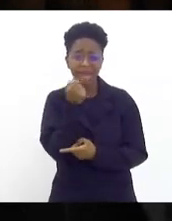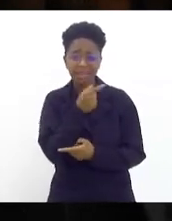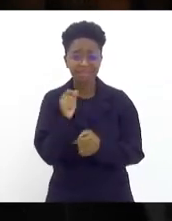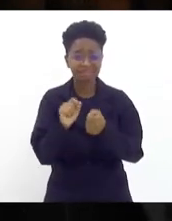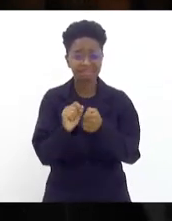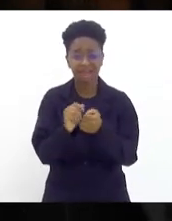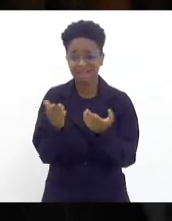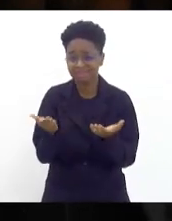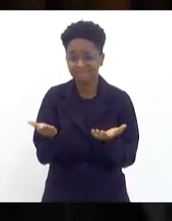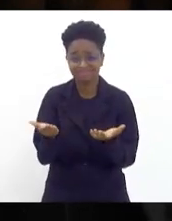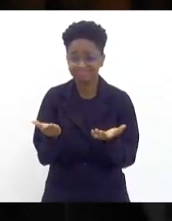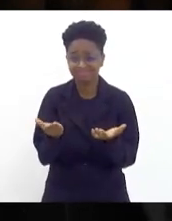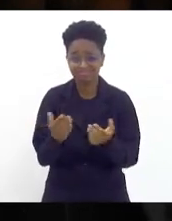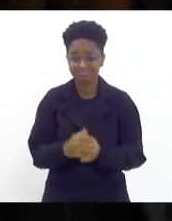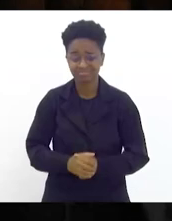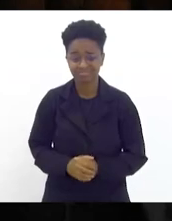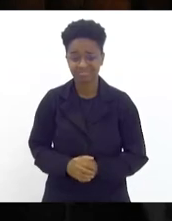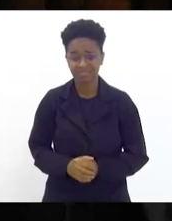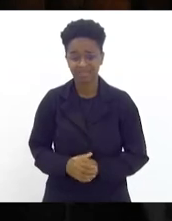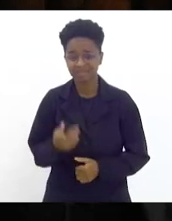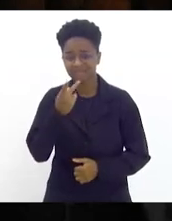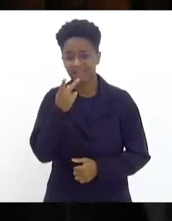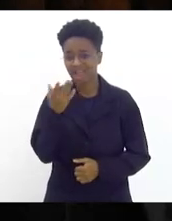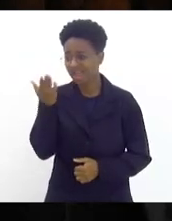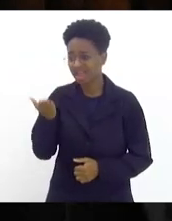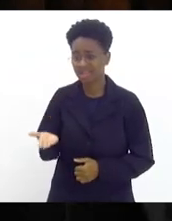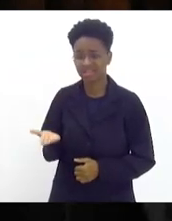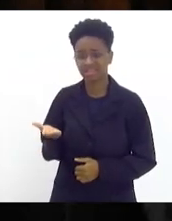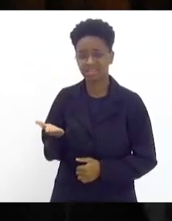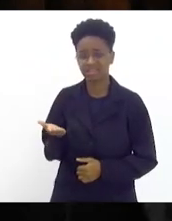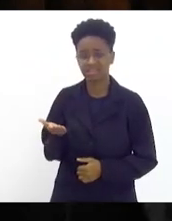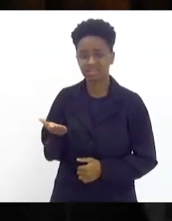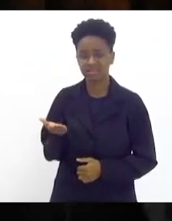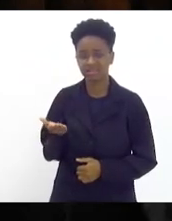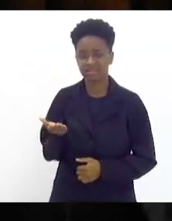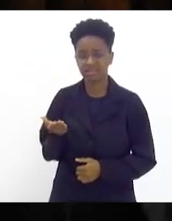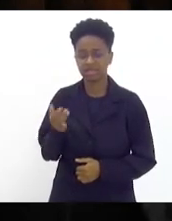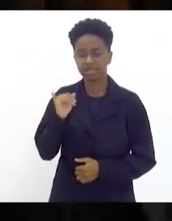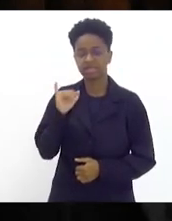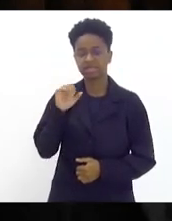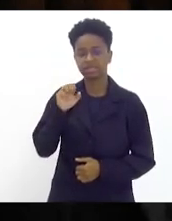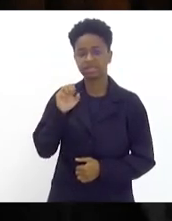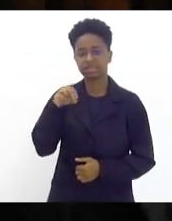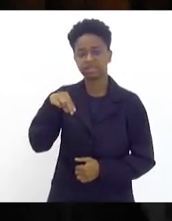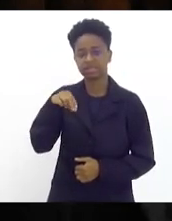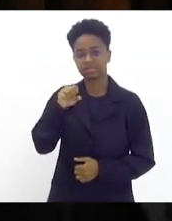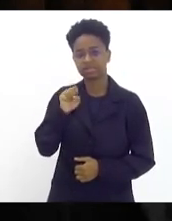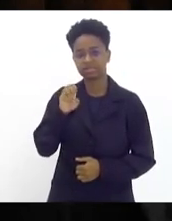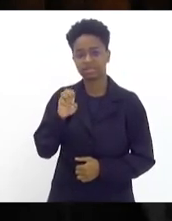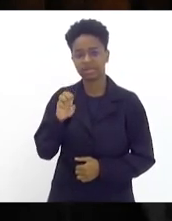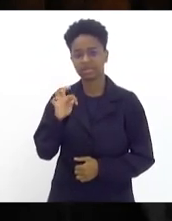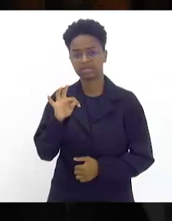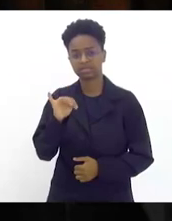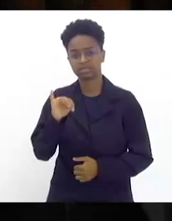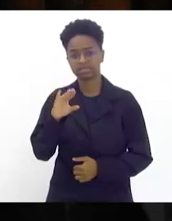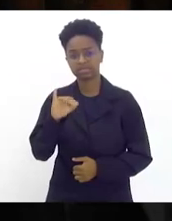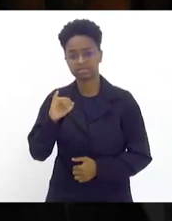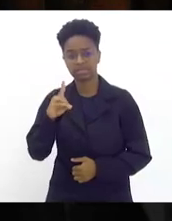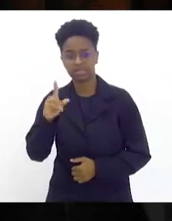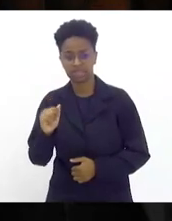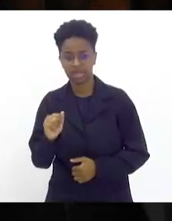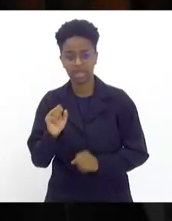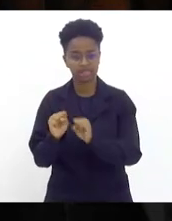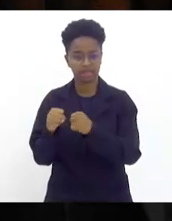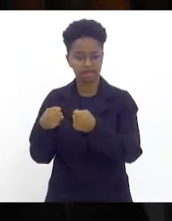com eles o presidente chamam ele de fala assim e inseticida tá dando inseticida para barata você tá defendendo